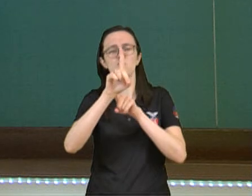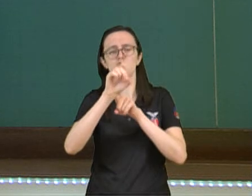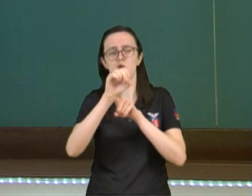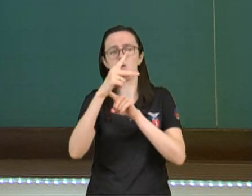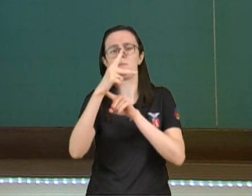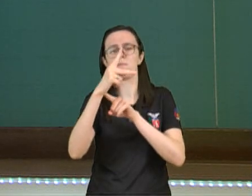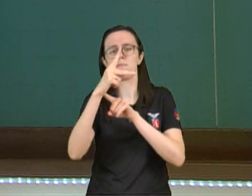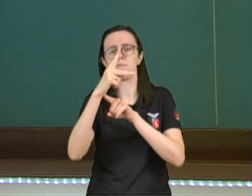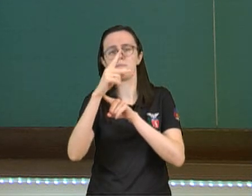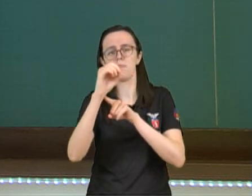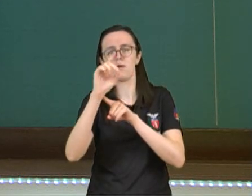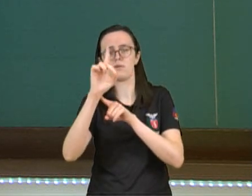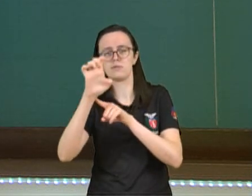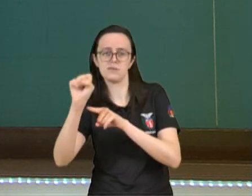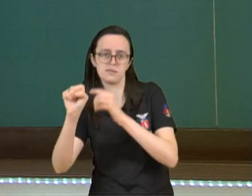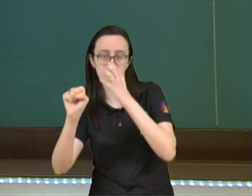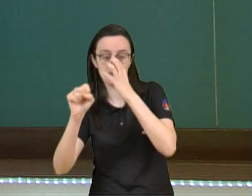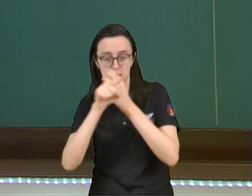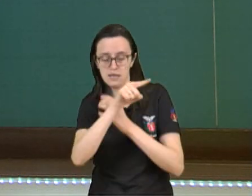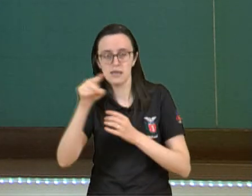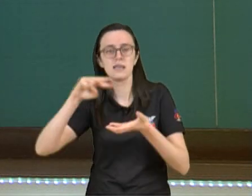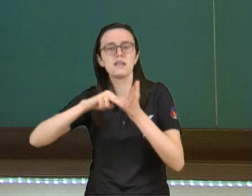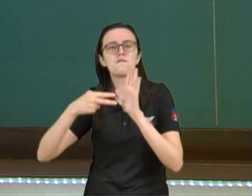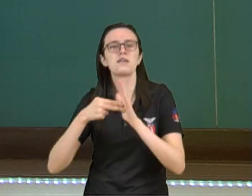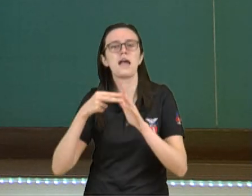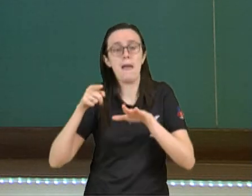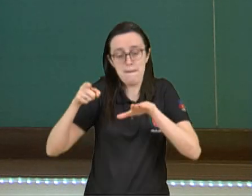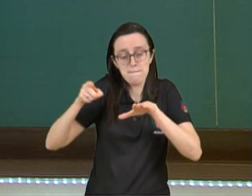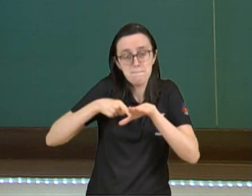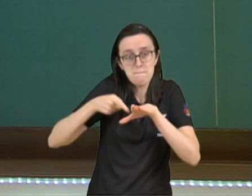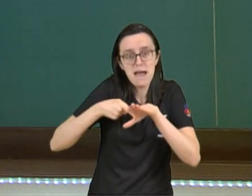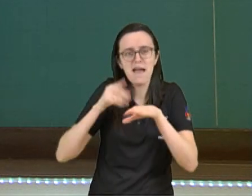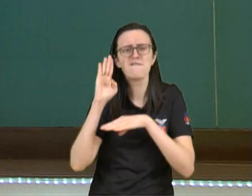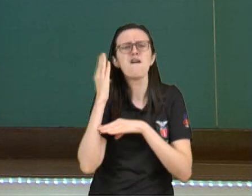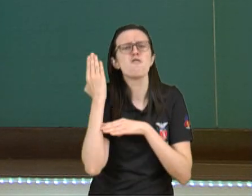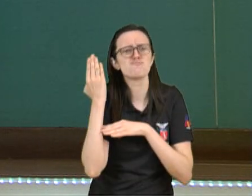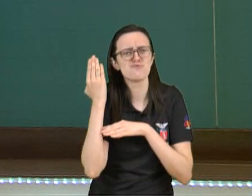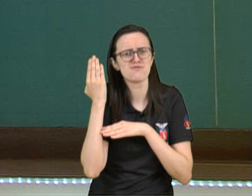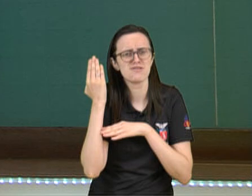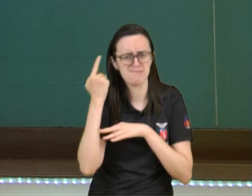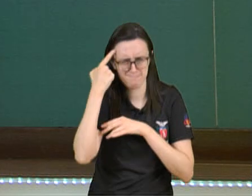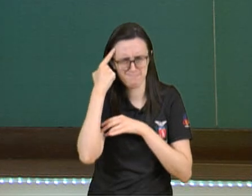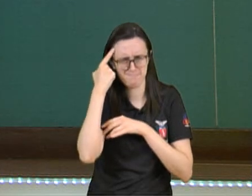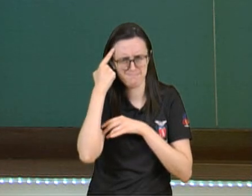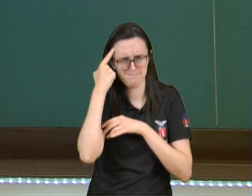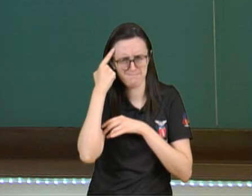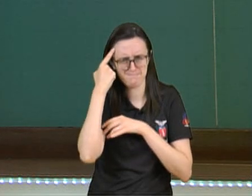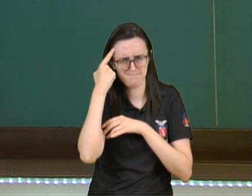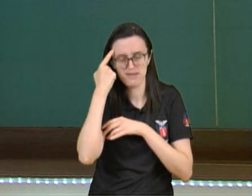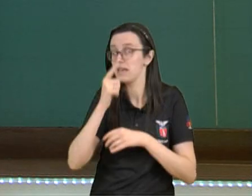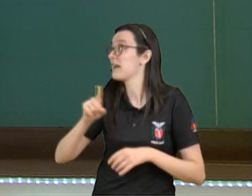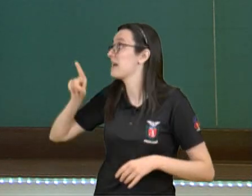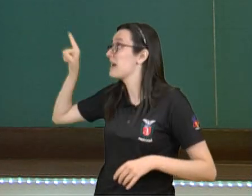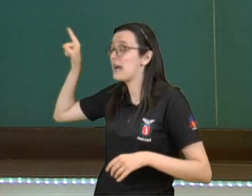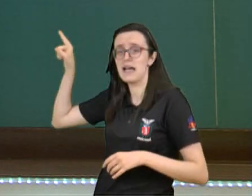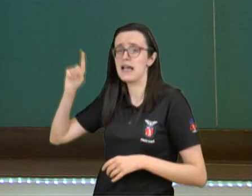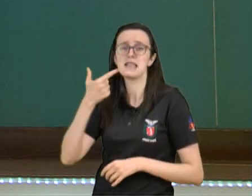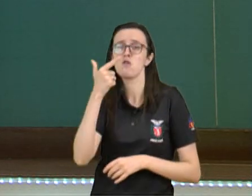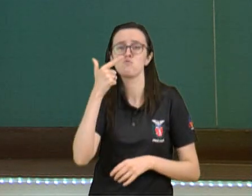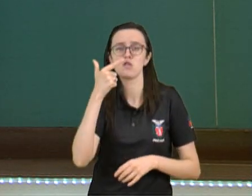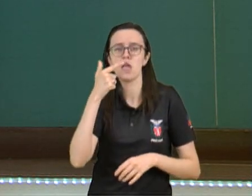falso, podes, pés. São pés falsos. Como eles são unicelulares, esses protozoários não